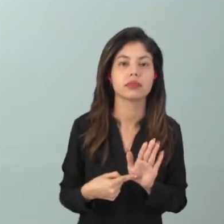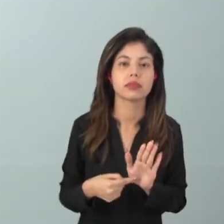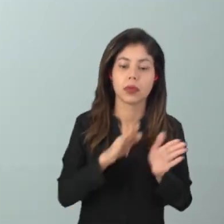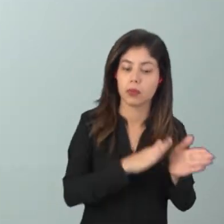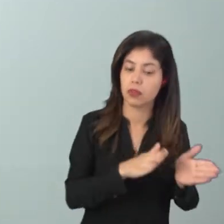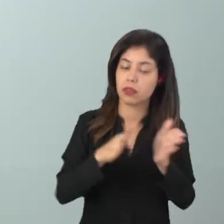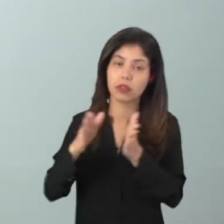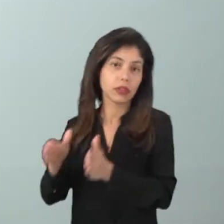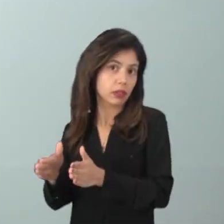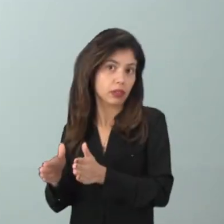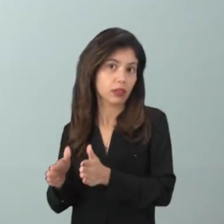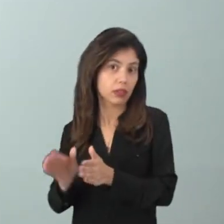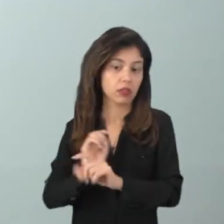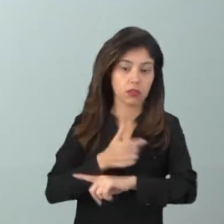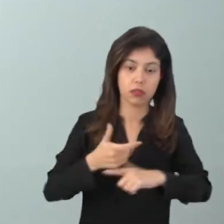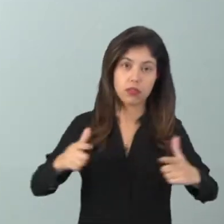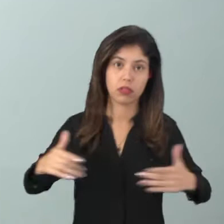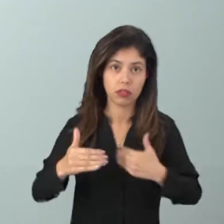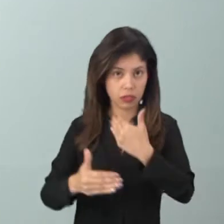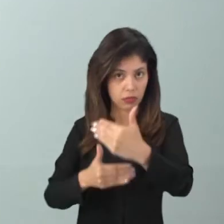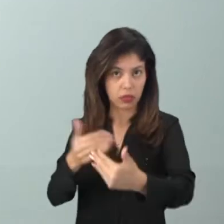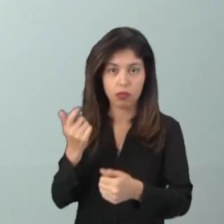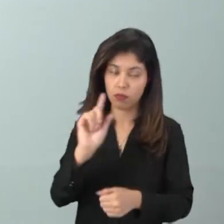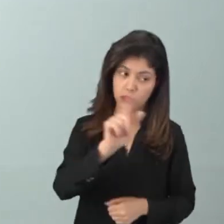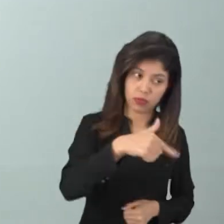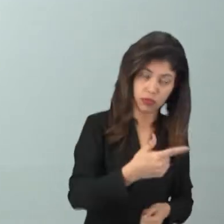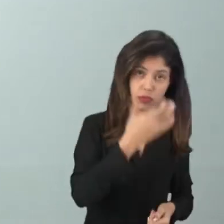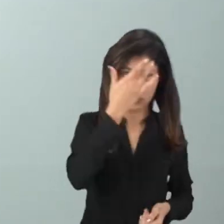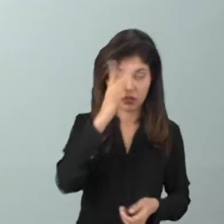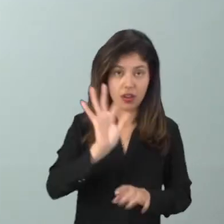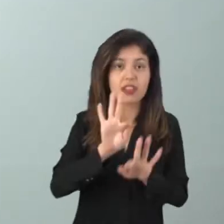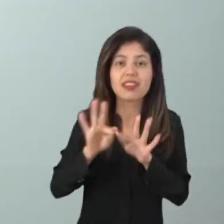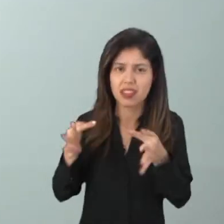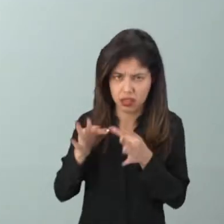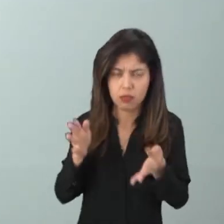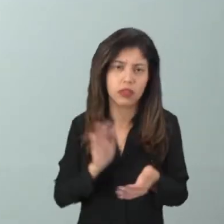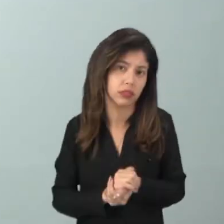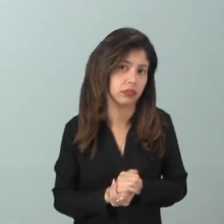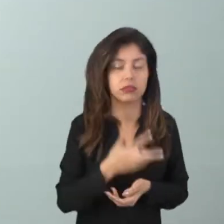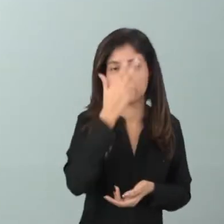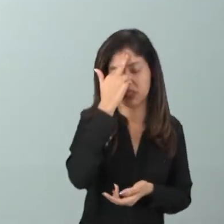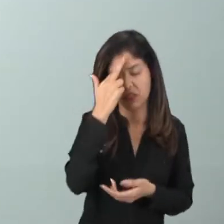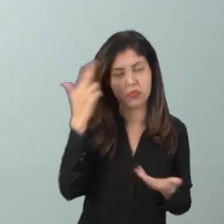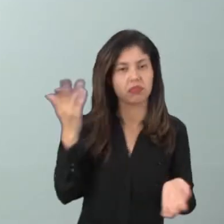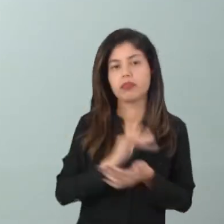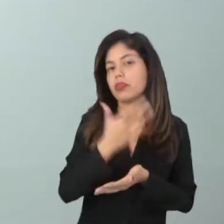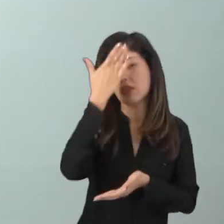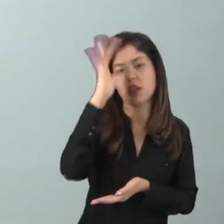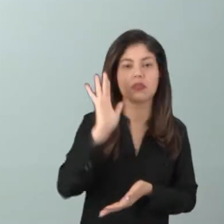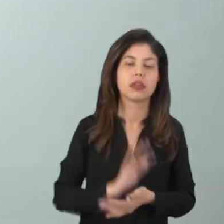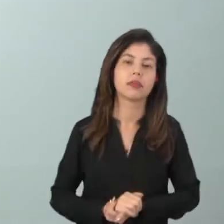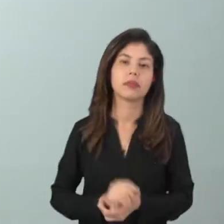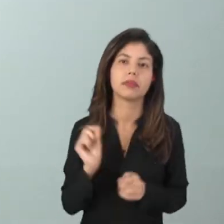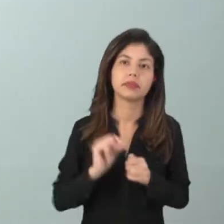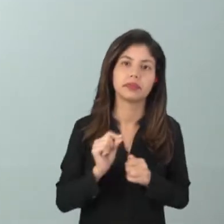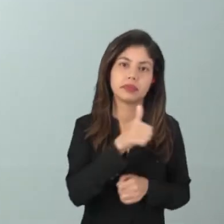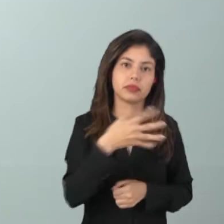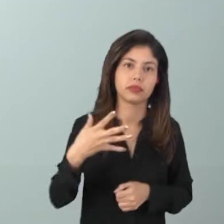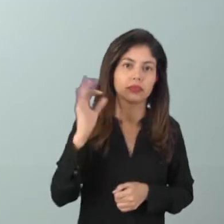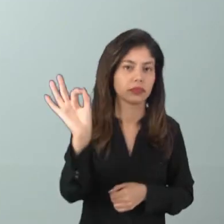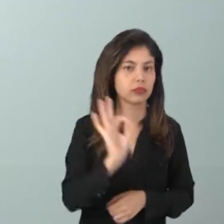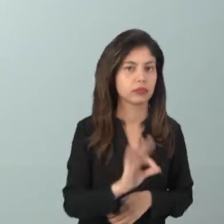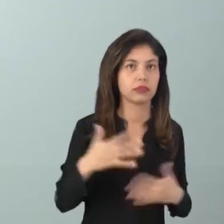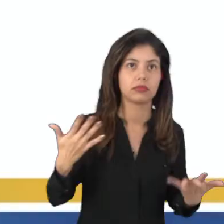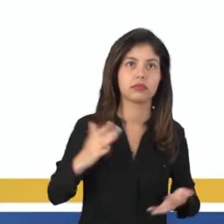um lado, tem um grande desenvolvimento, por outro lado, coisas que são tão corriqueiras, habituais, 14% não